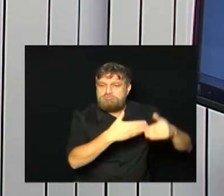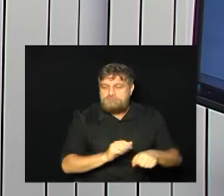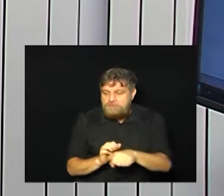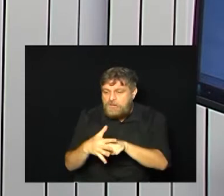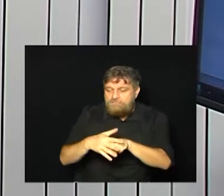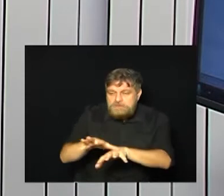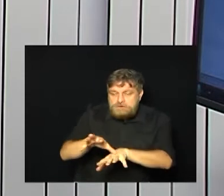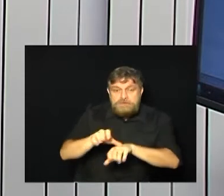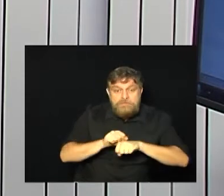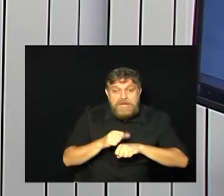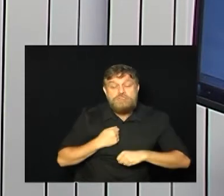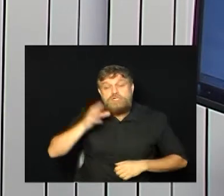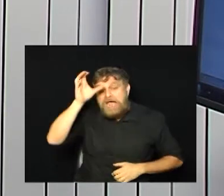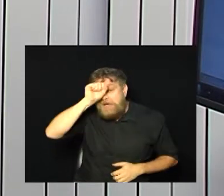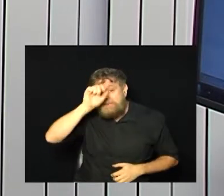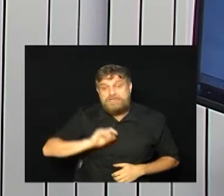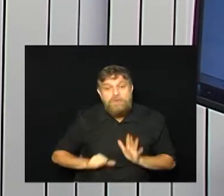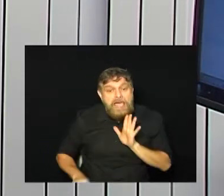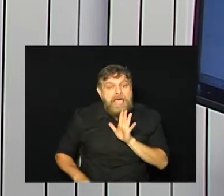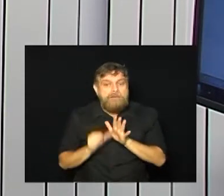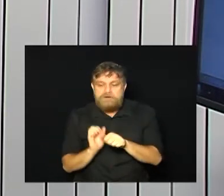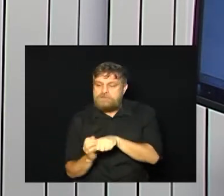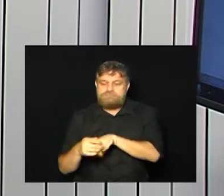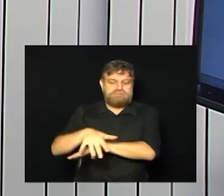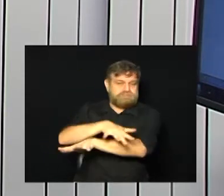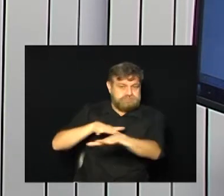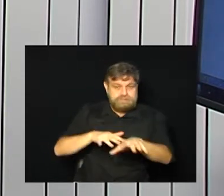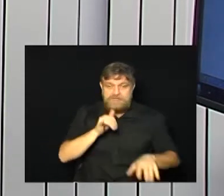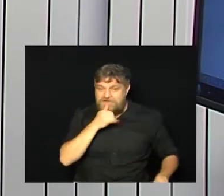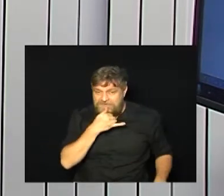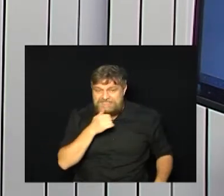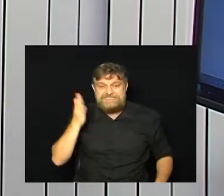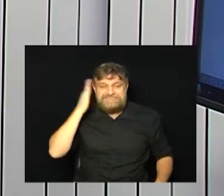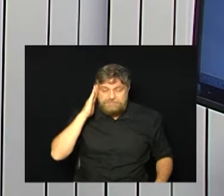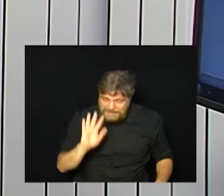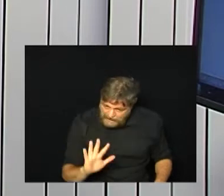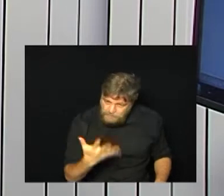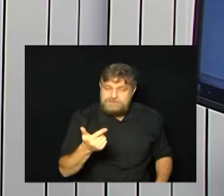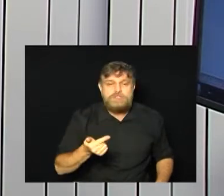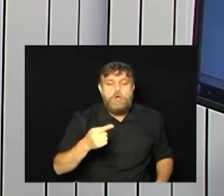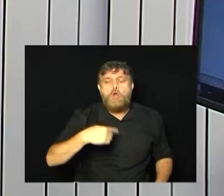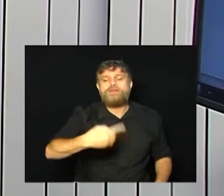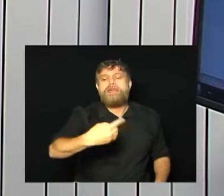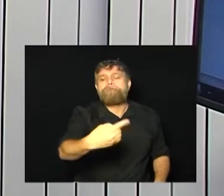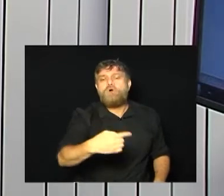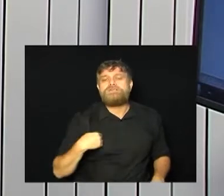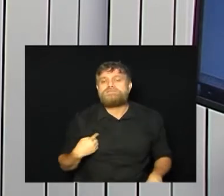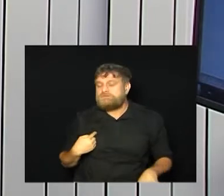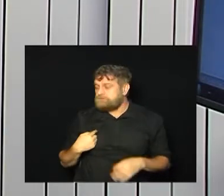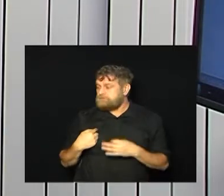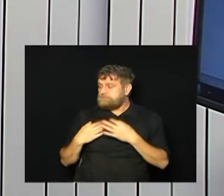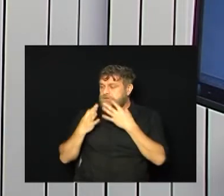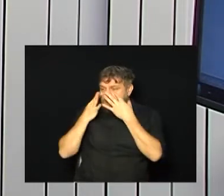porque não é a primeira pandemia que nós estamos vivendo e, infelizmente, não vai ser a última. Como é que você enxerga esses